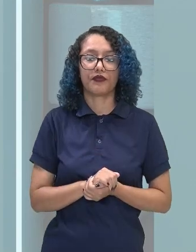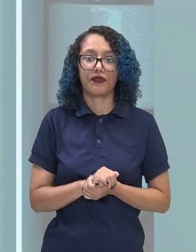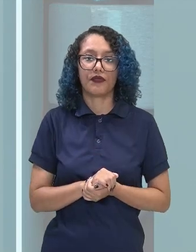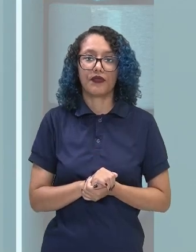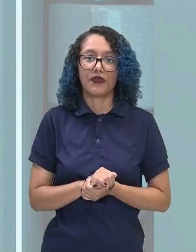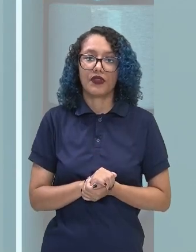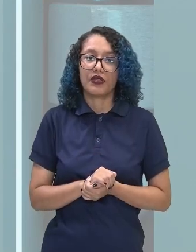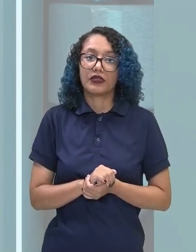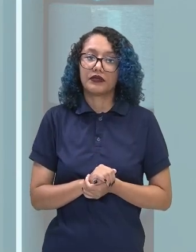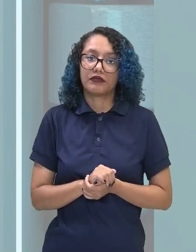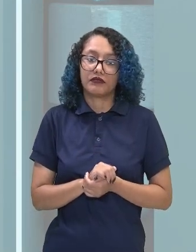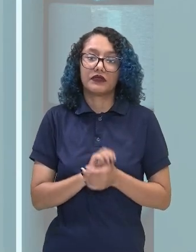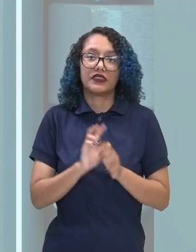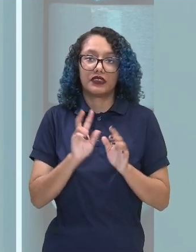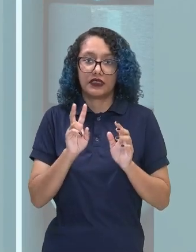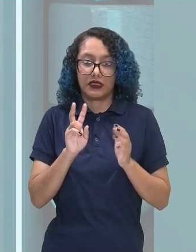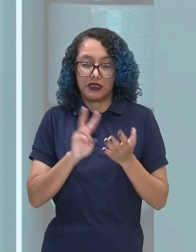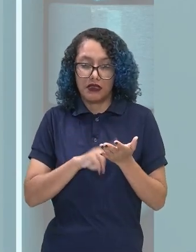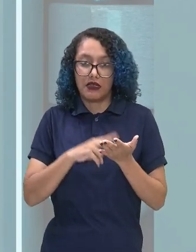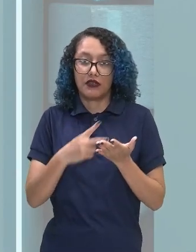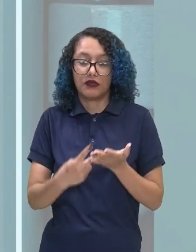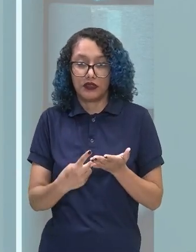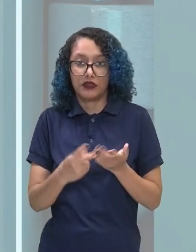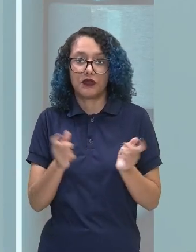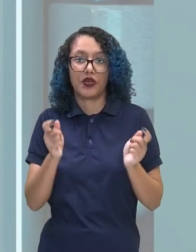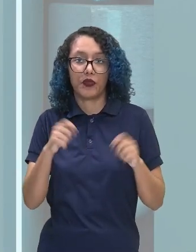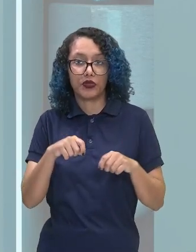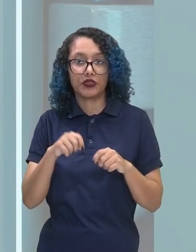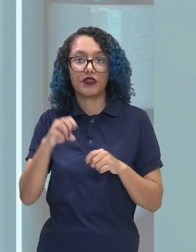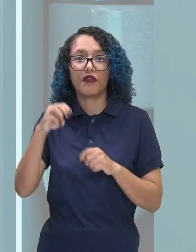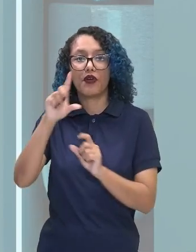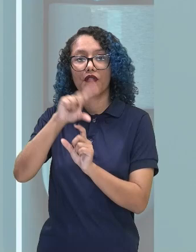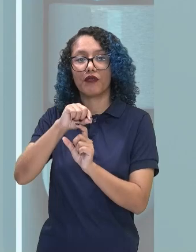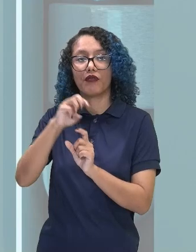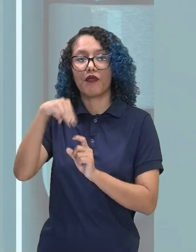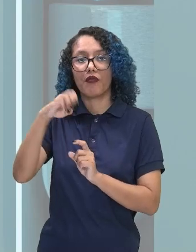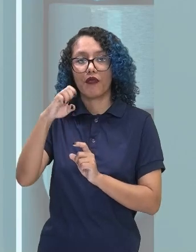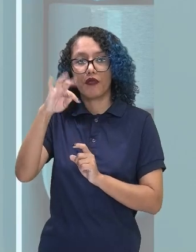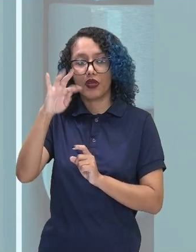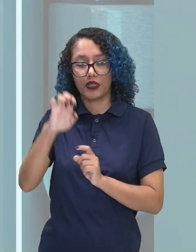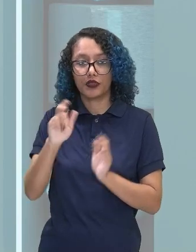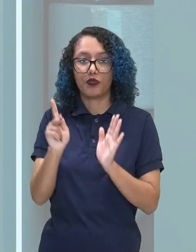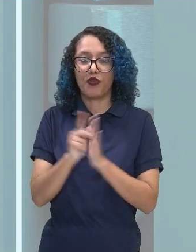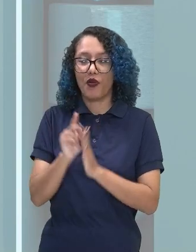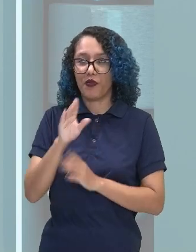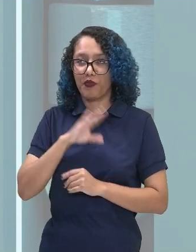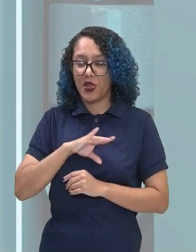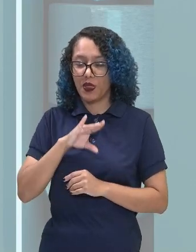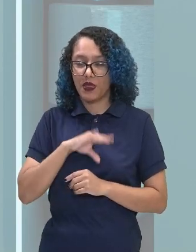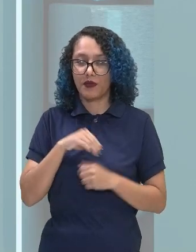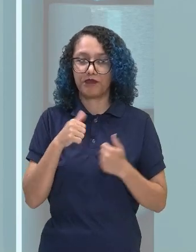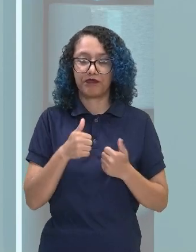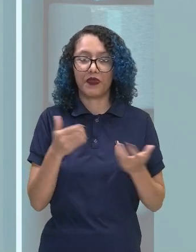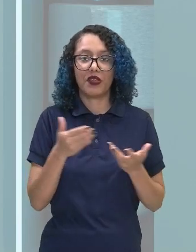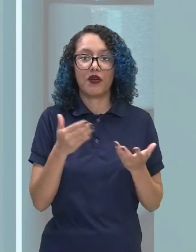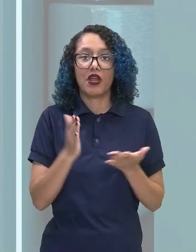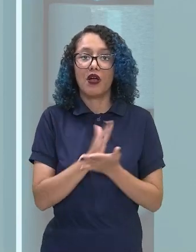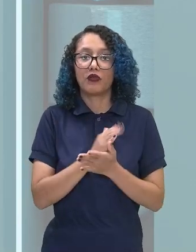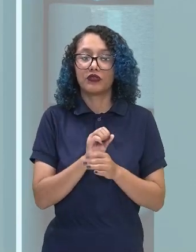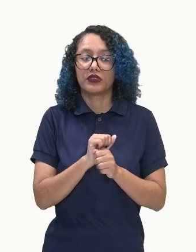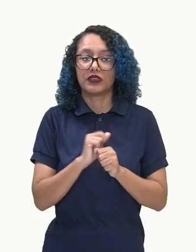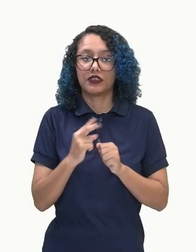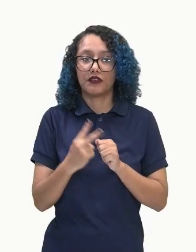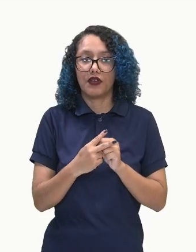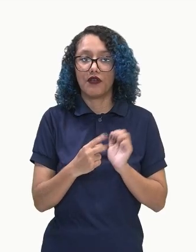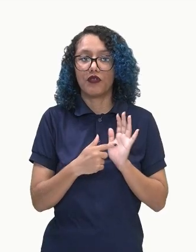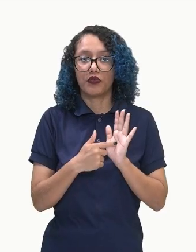provavelmente, a tradução mente da língua portuguesa, tá certo? Vou mostrar para vocês agora alguns advérbios que funcionam como